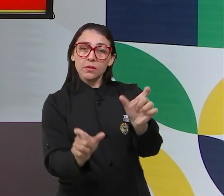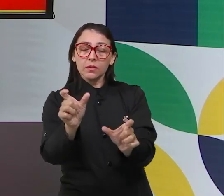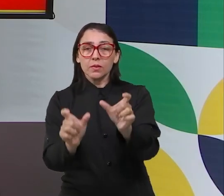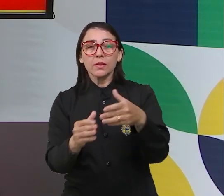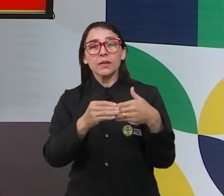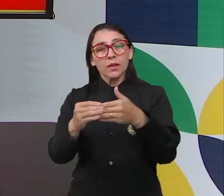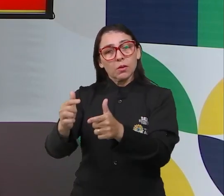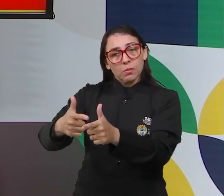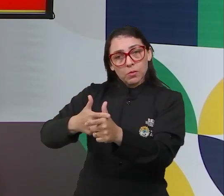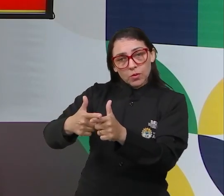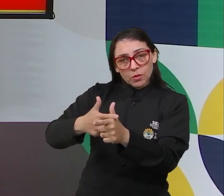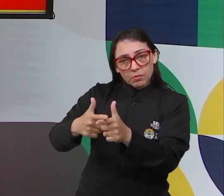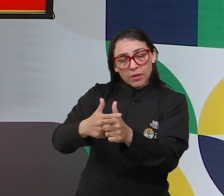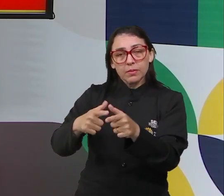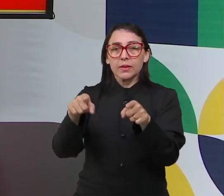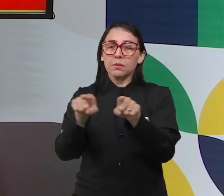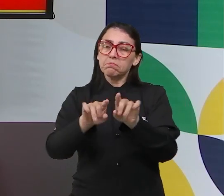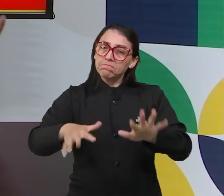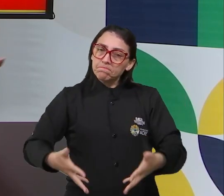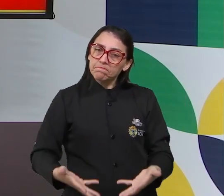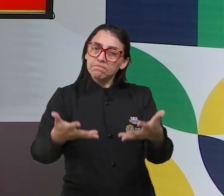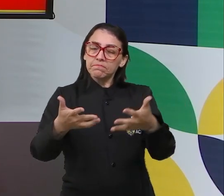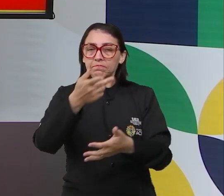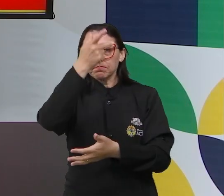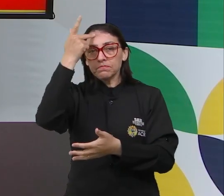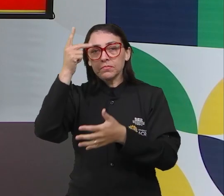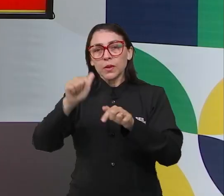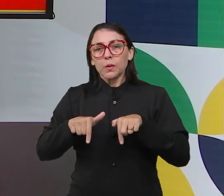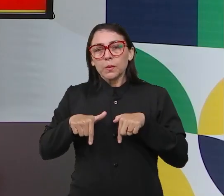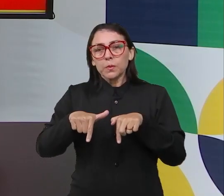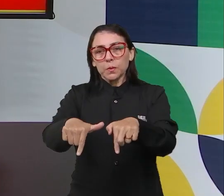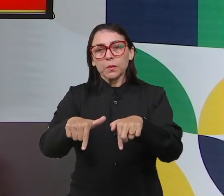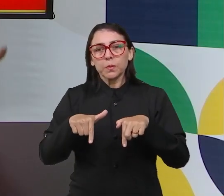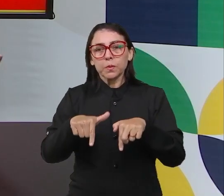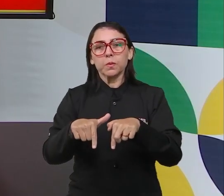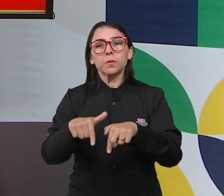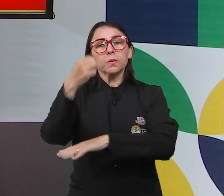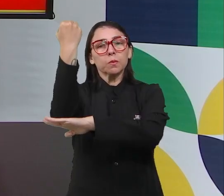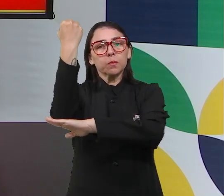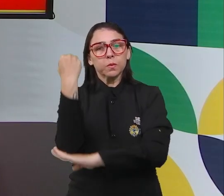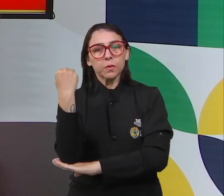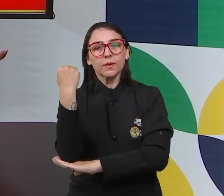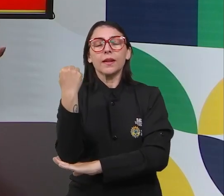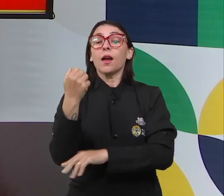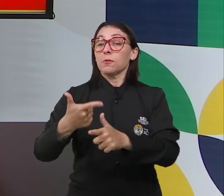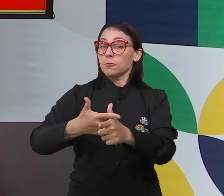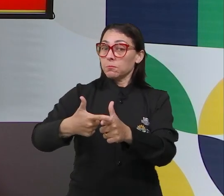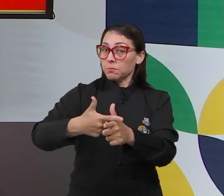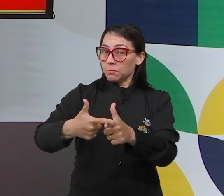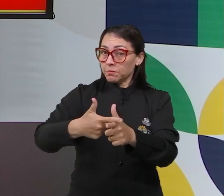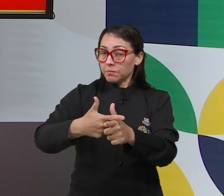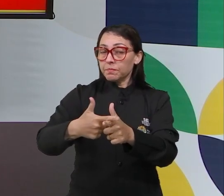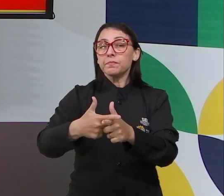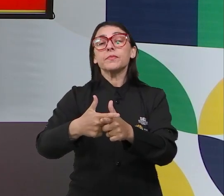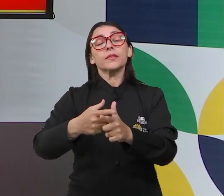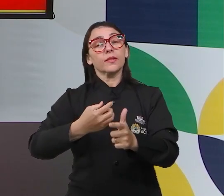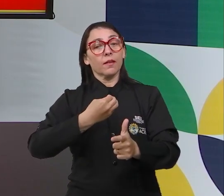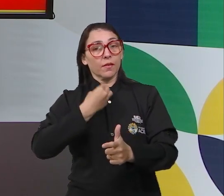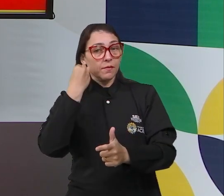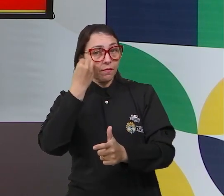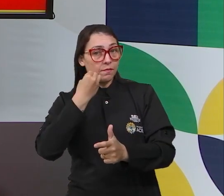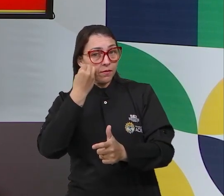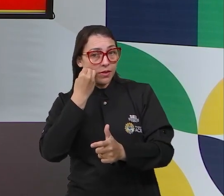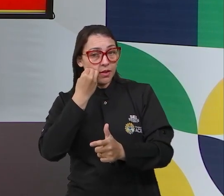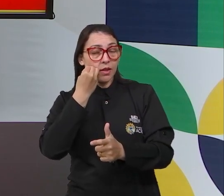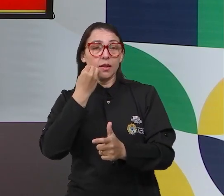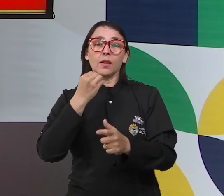levava o problema e incentivava as pessoas a lutarem e resistir aos problemas que elas estavam passando.